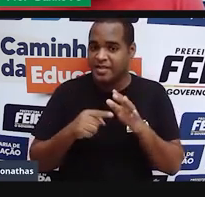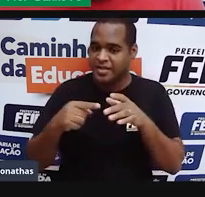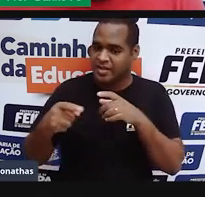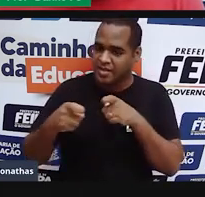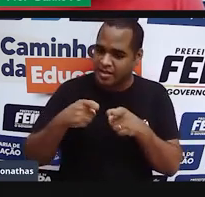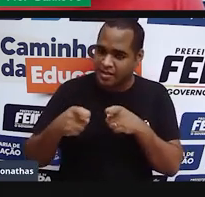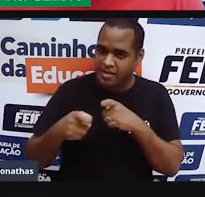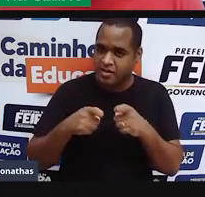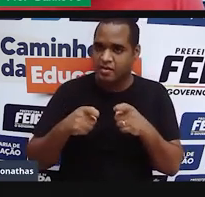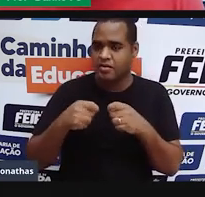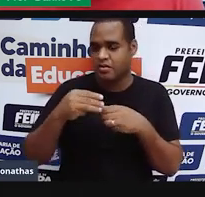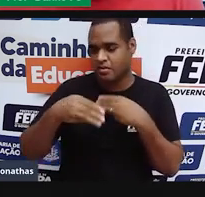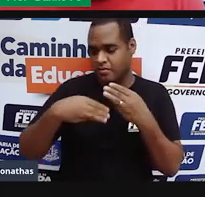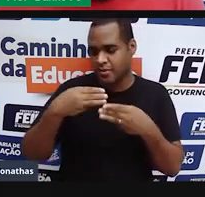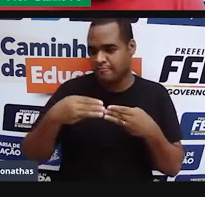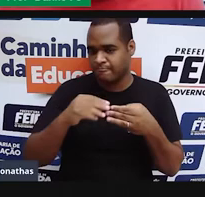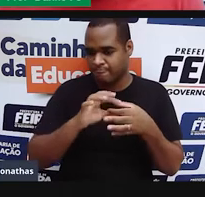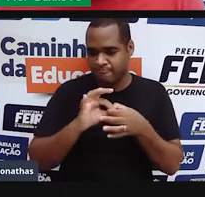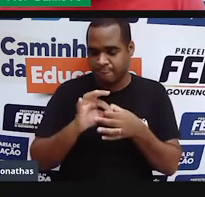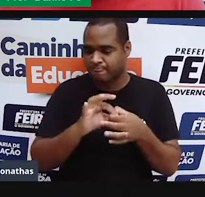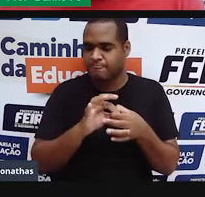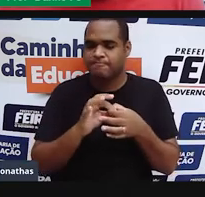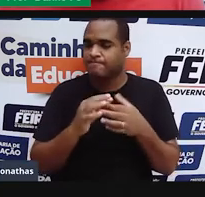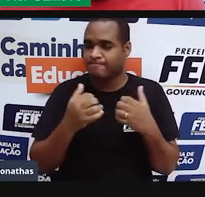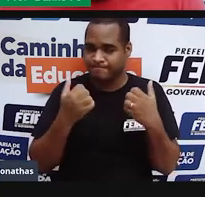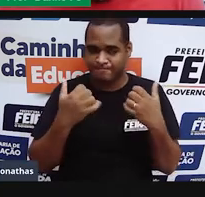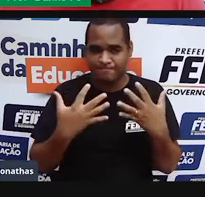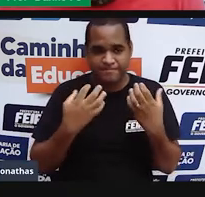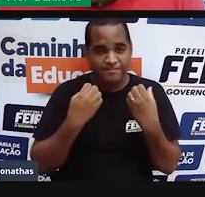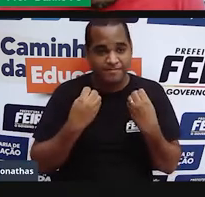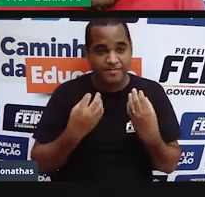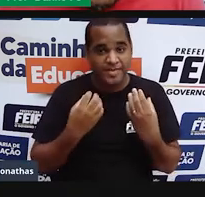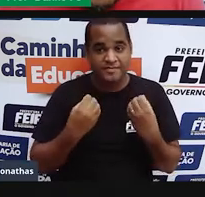da Tríplice Aliança. Pois bem.